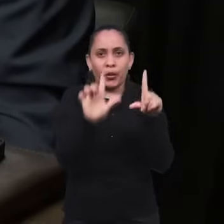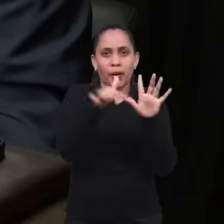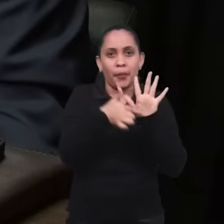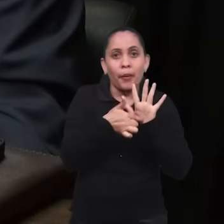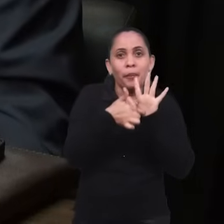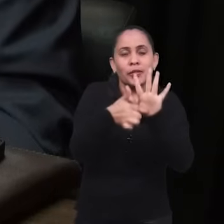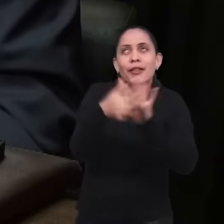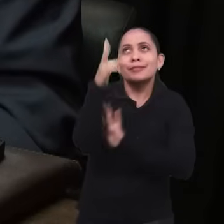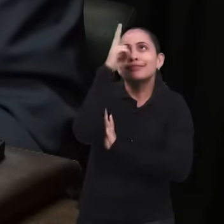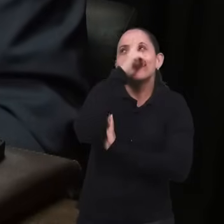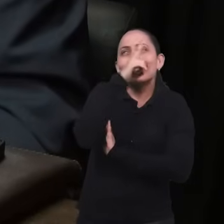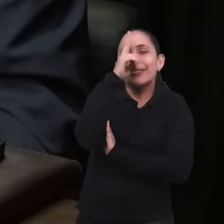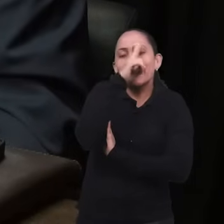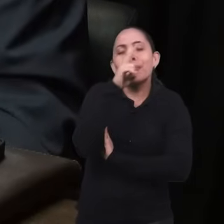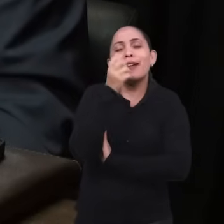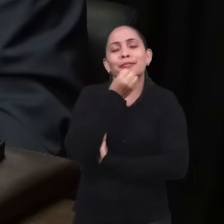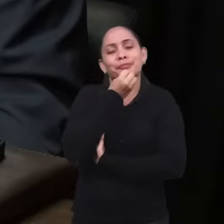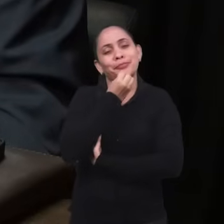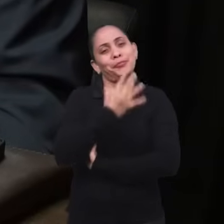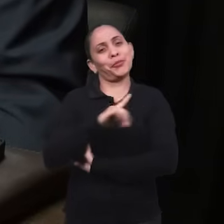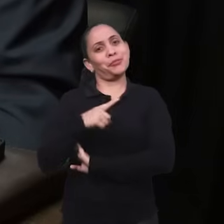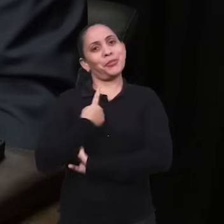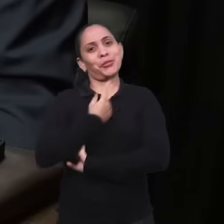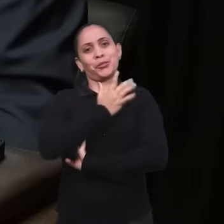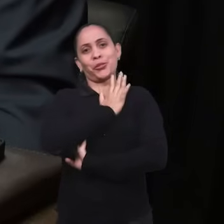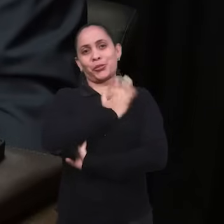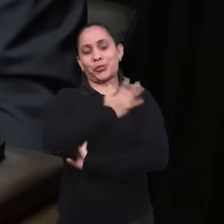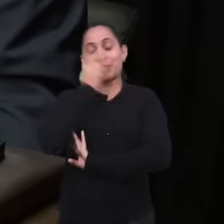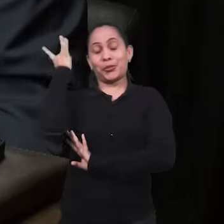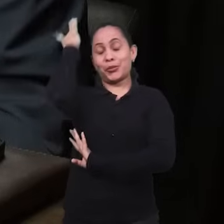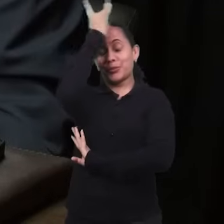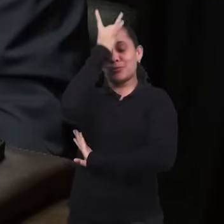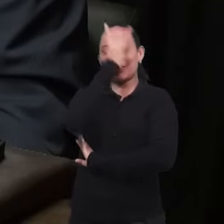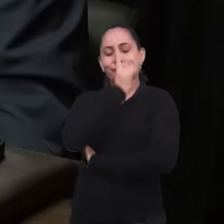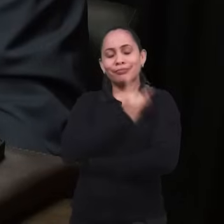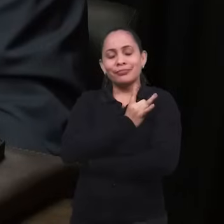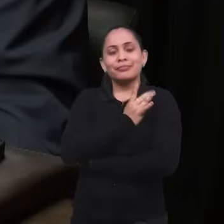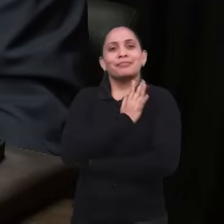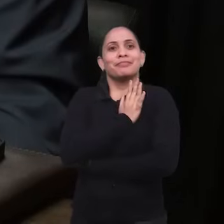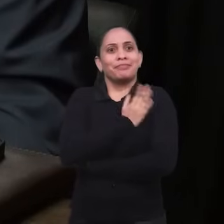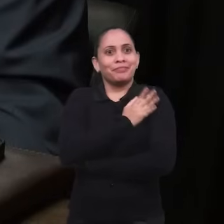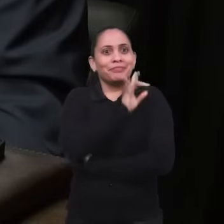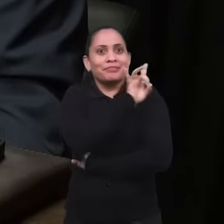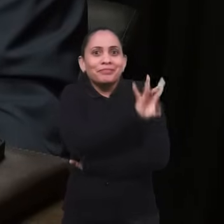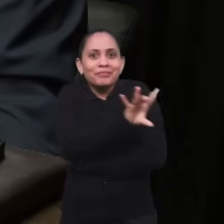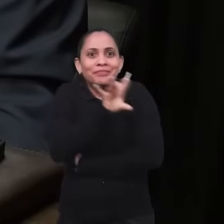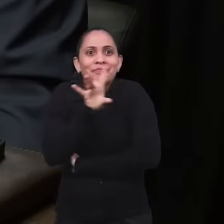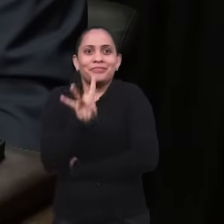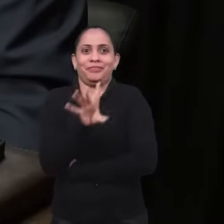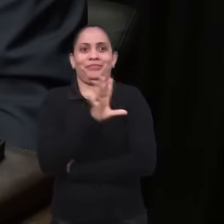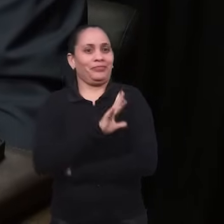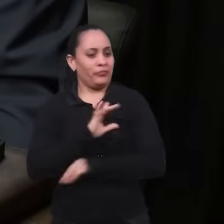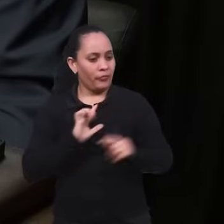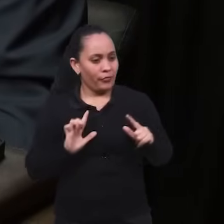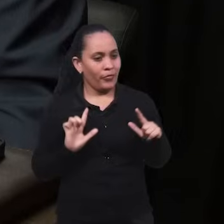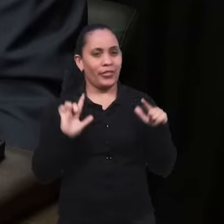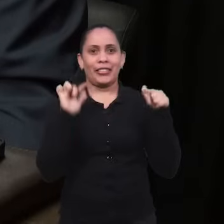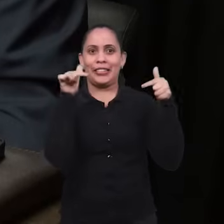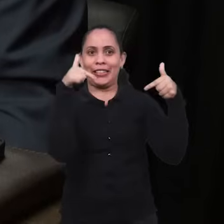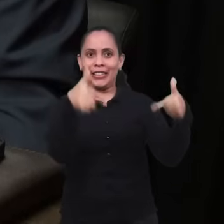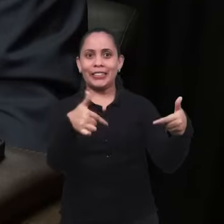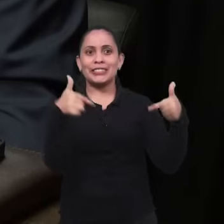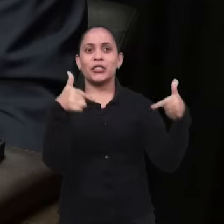porque até essa lembrança faz bem no nosso coração, que o Espírito Santo está presente em cada